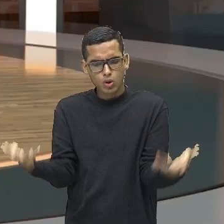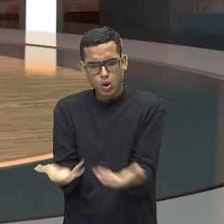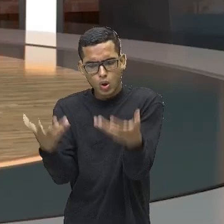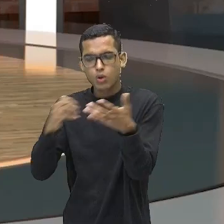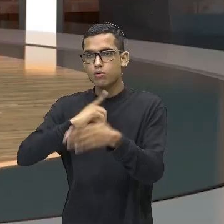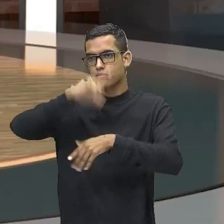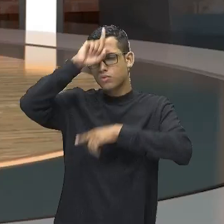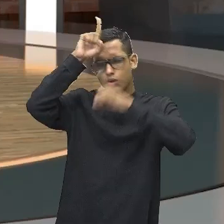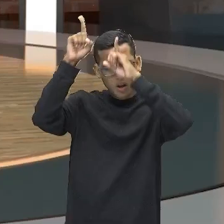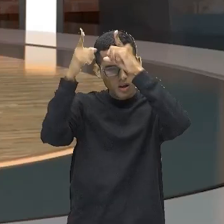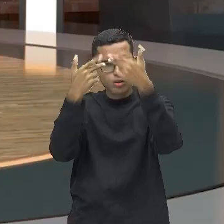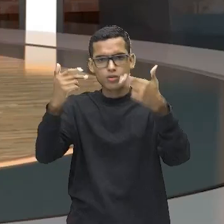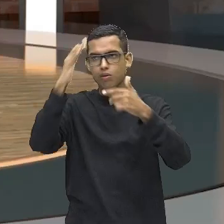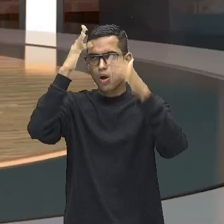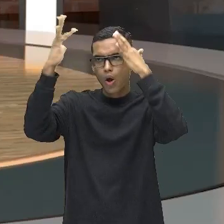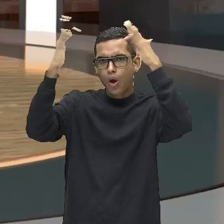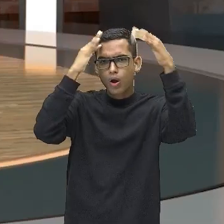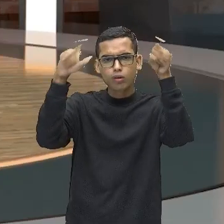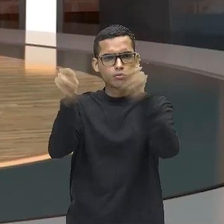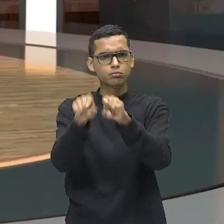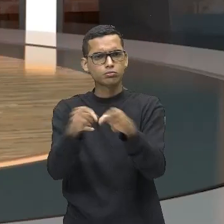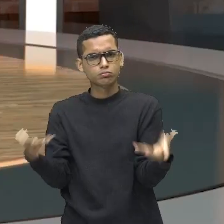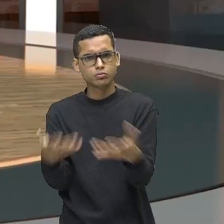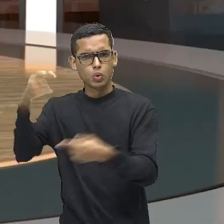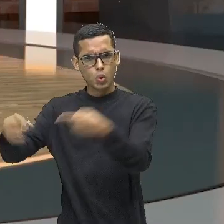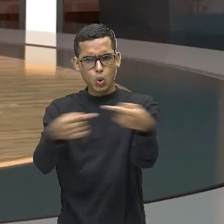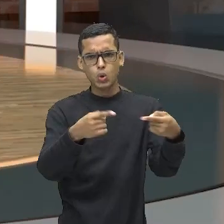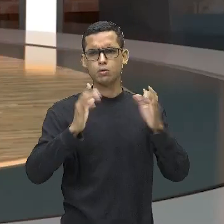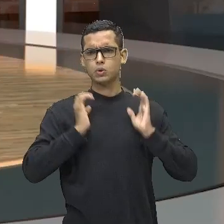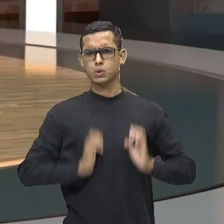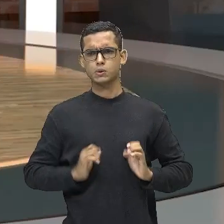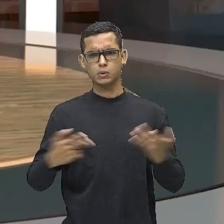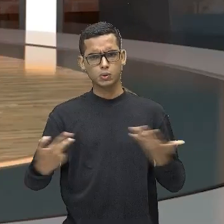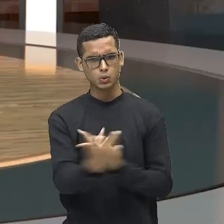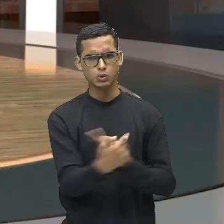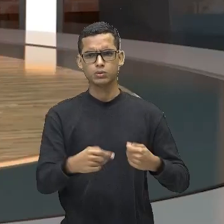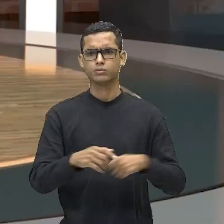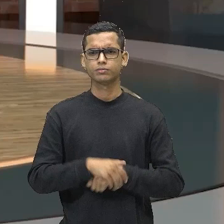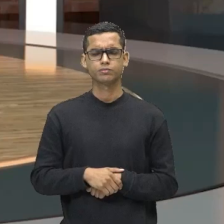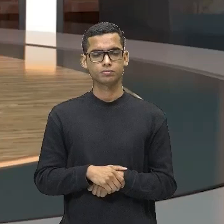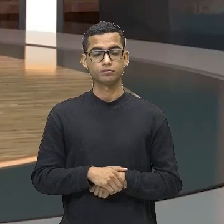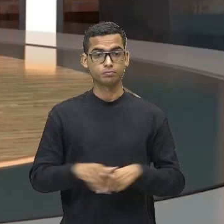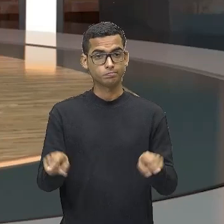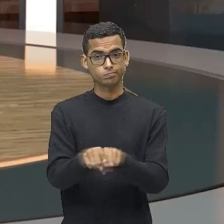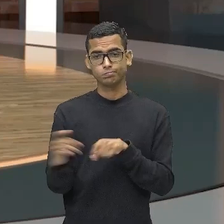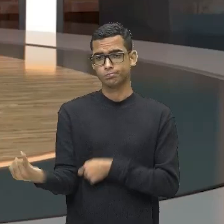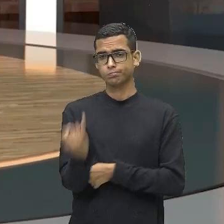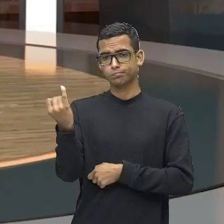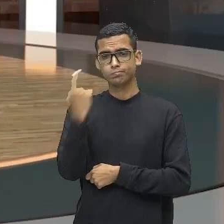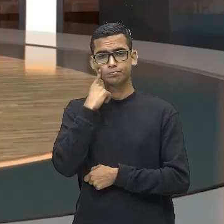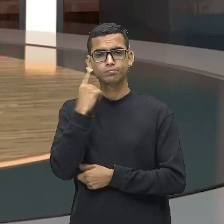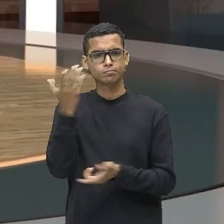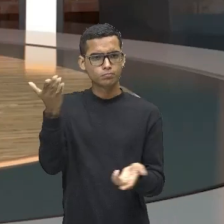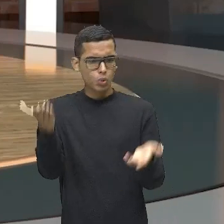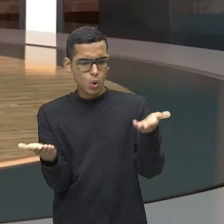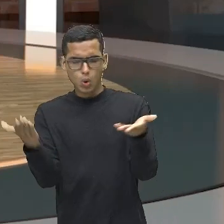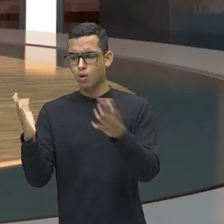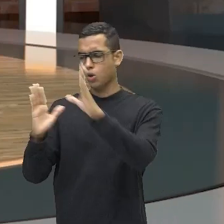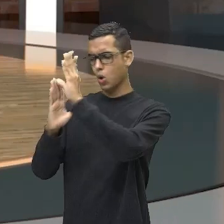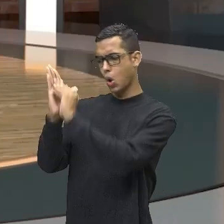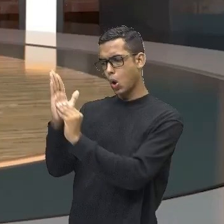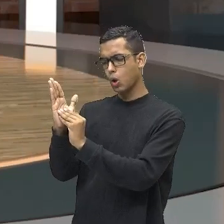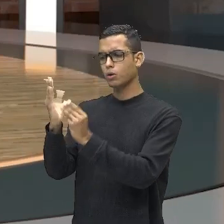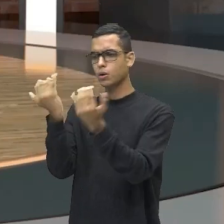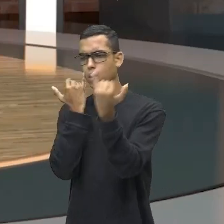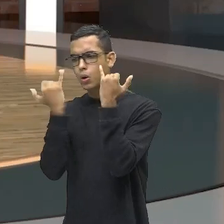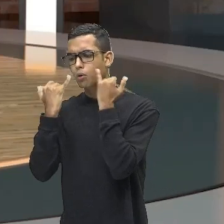até mesmo promover discussões sobre questões éticas. É fundamental equilibrar o acesso a esses conteúdos com